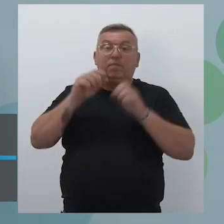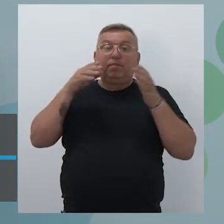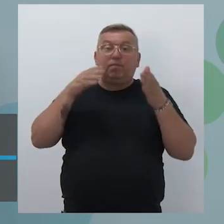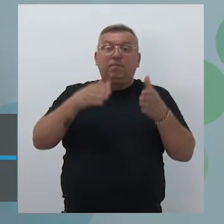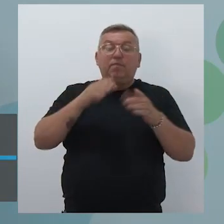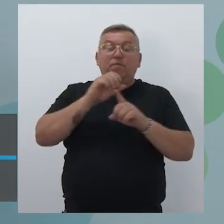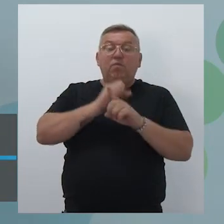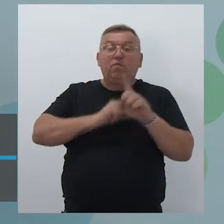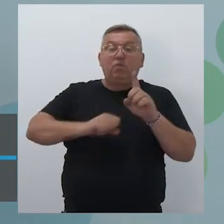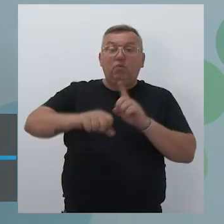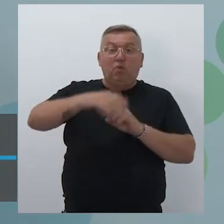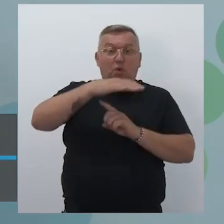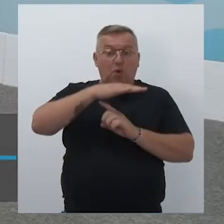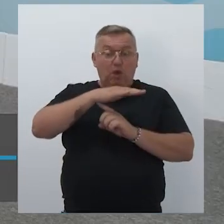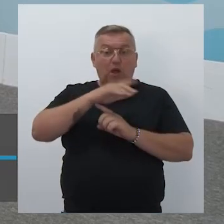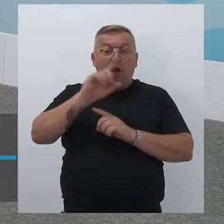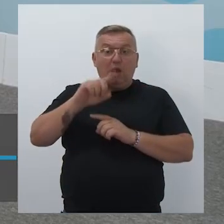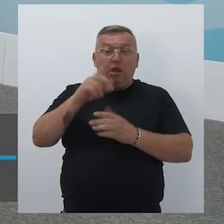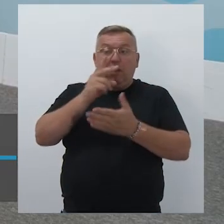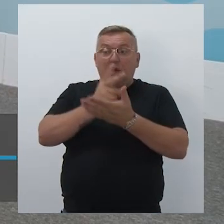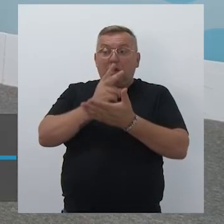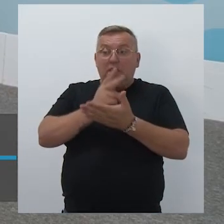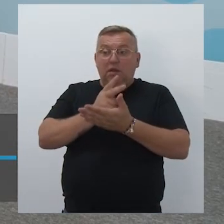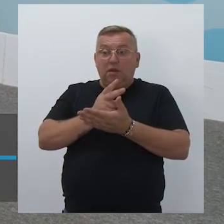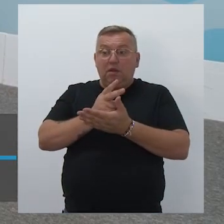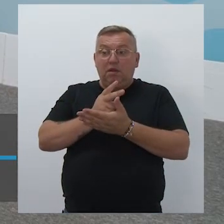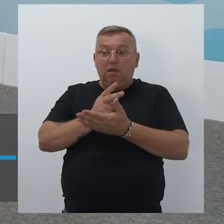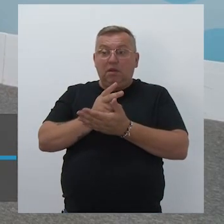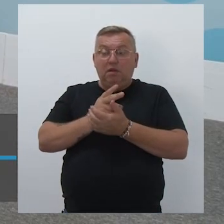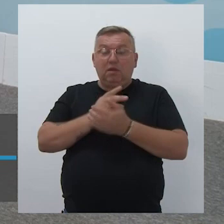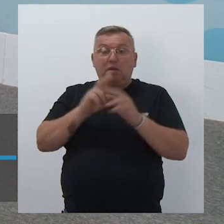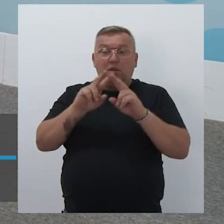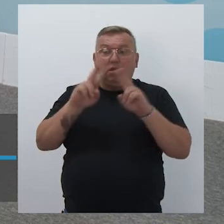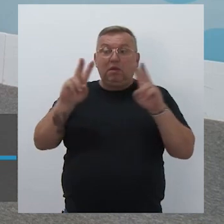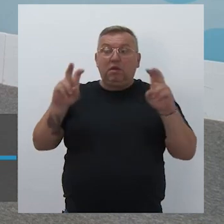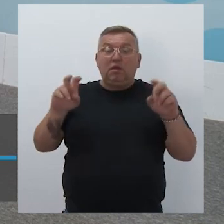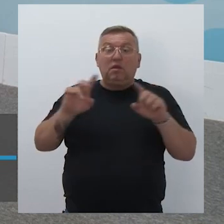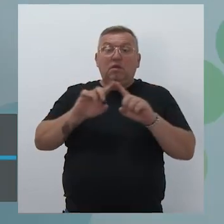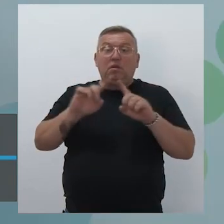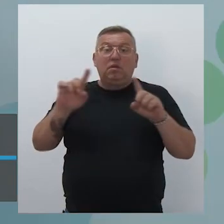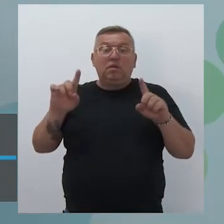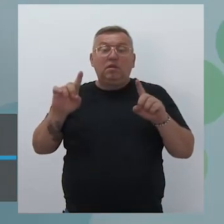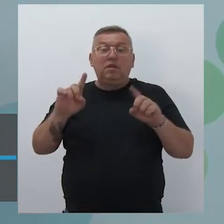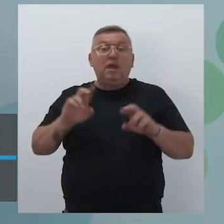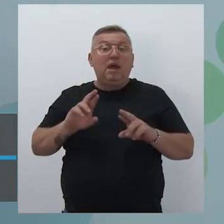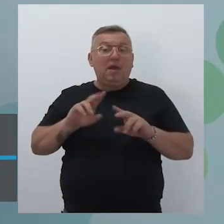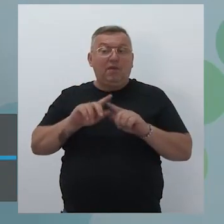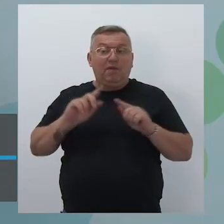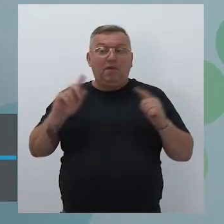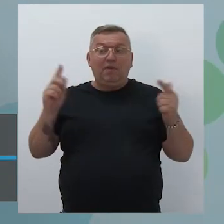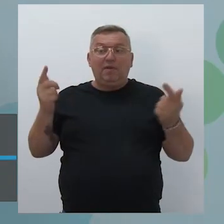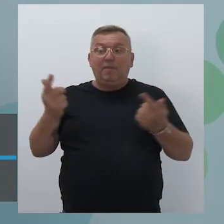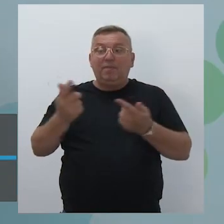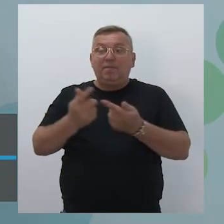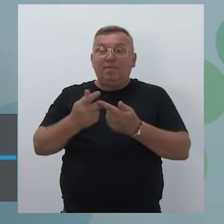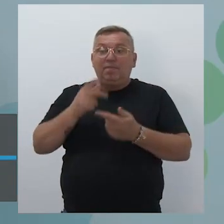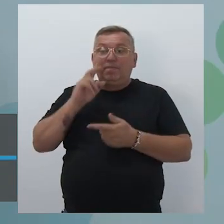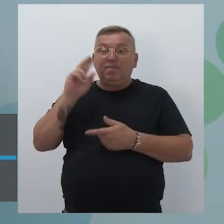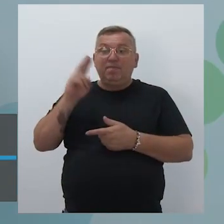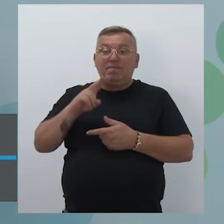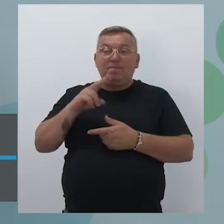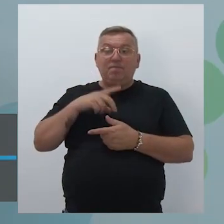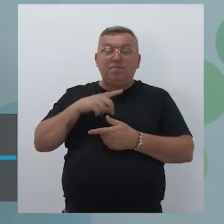abordado em sociologia. É o mesmo assunto, não é, Tânia? Mas a geografia vai garantir